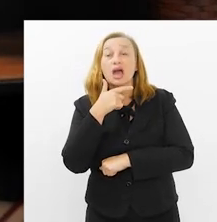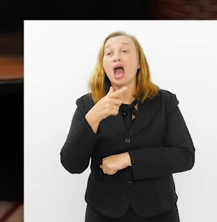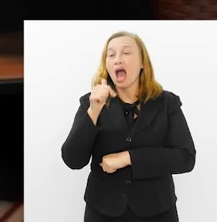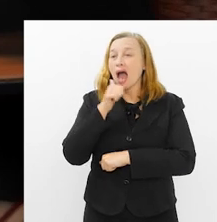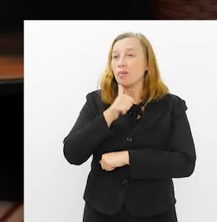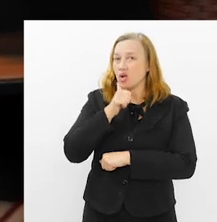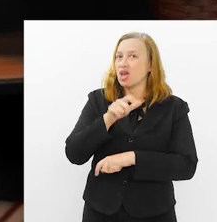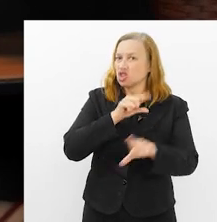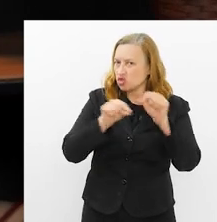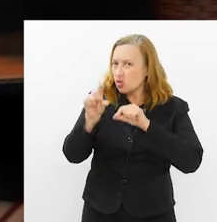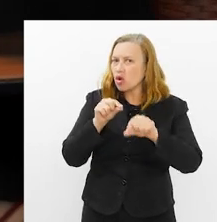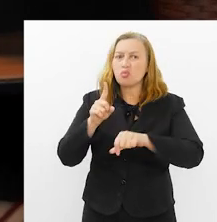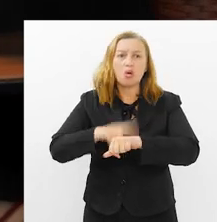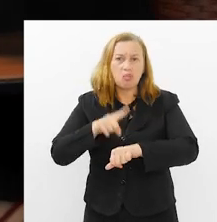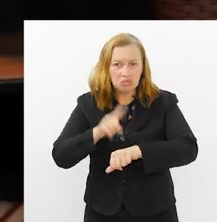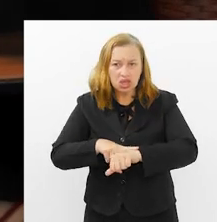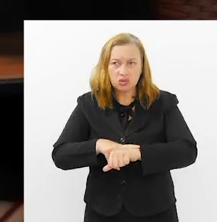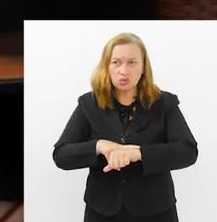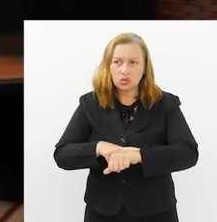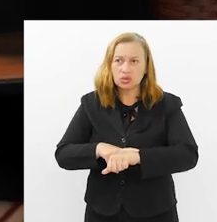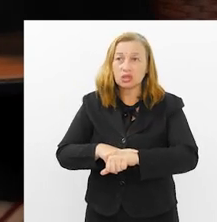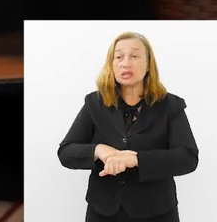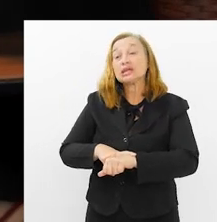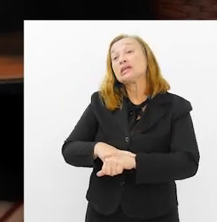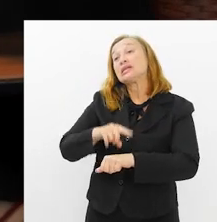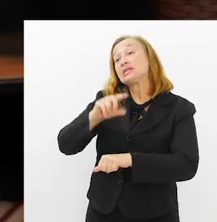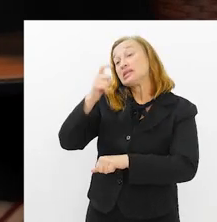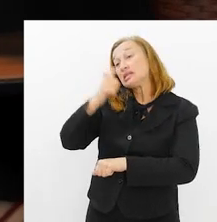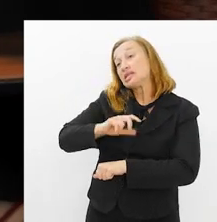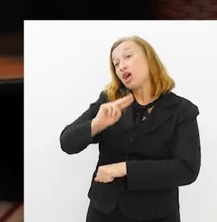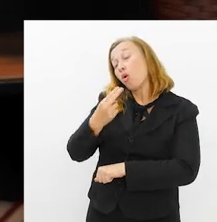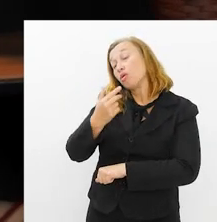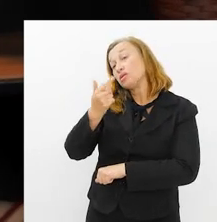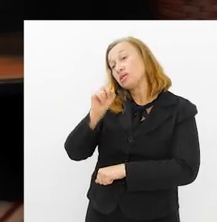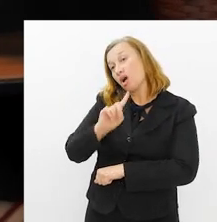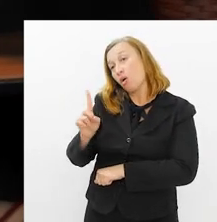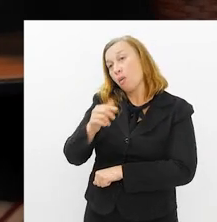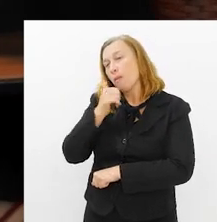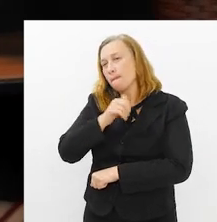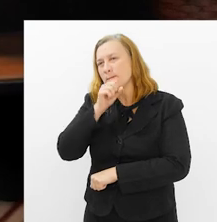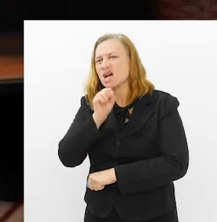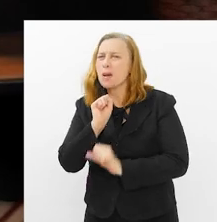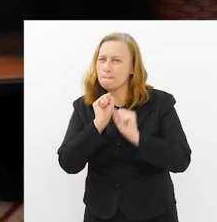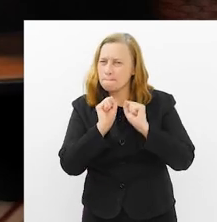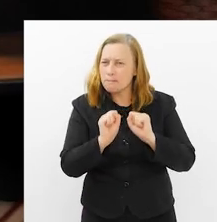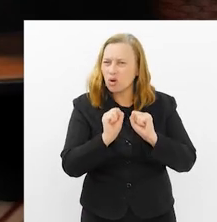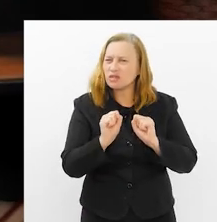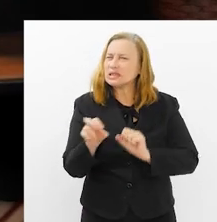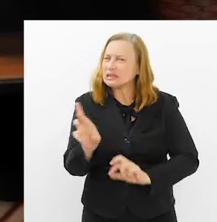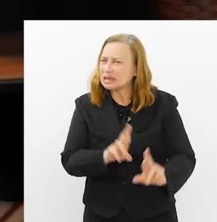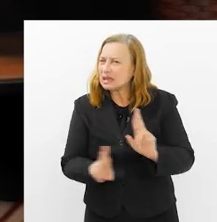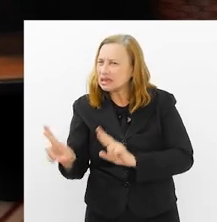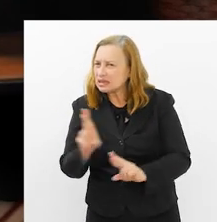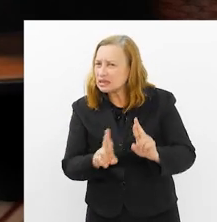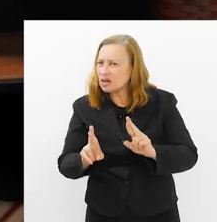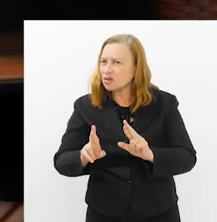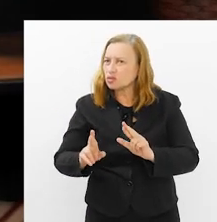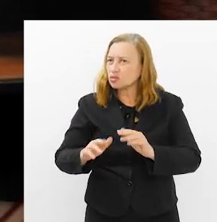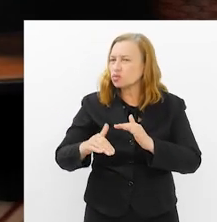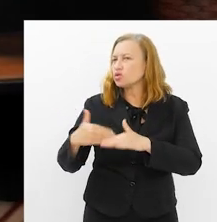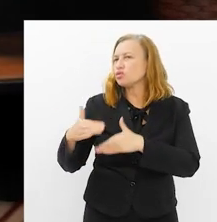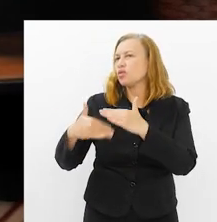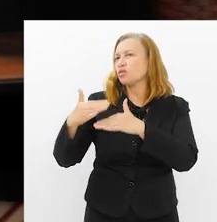você falou. A mulher também escolhe o momento dela ser ou não mãe. A gente pode fazer